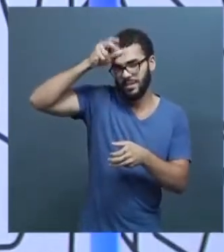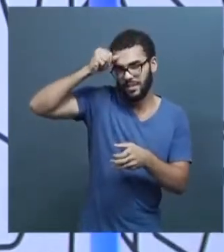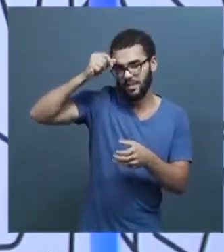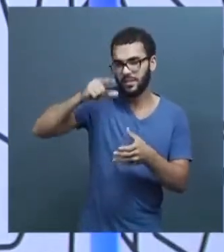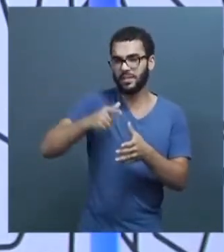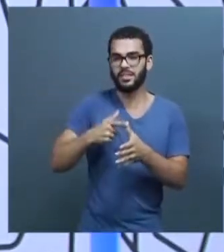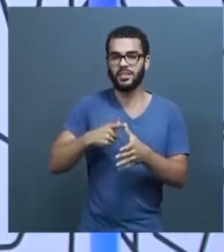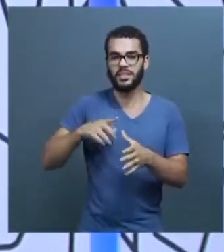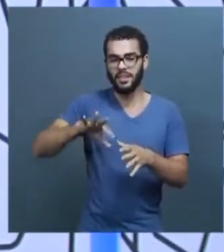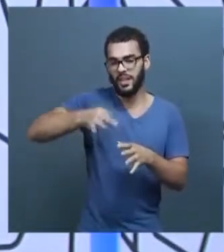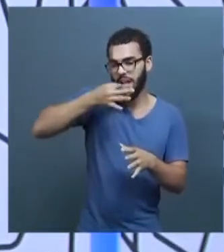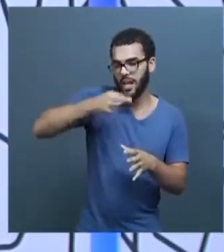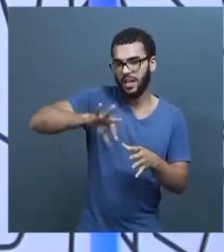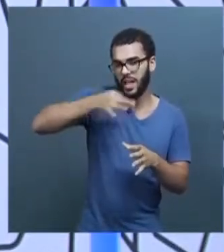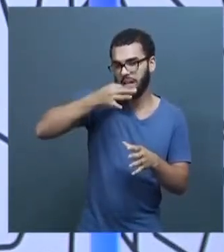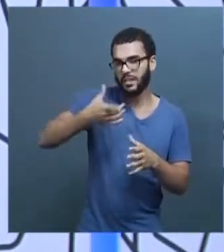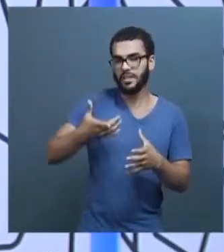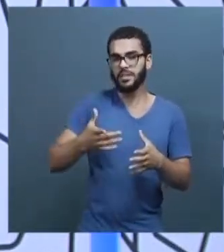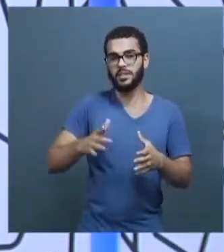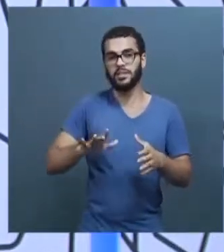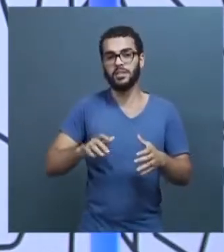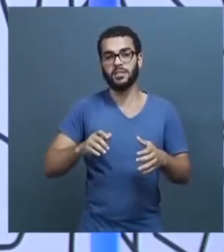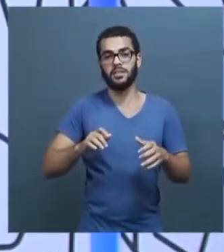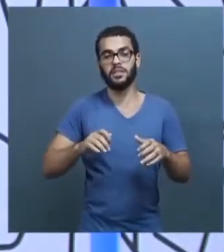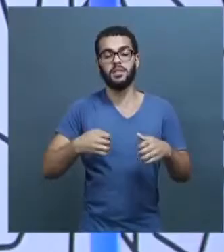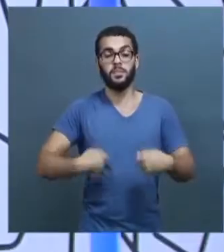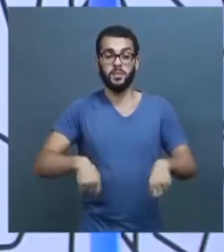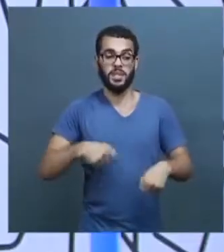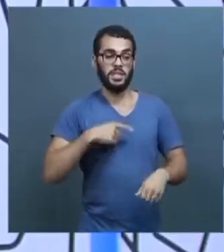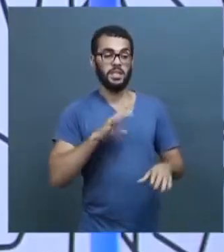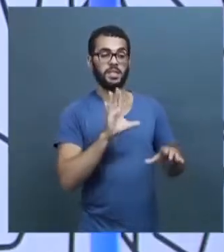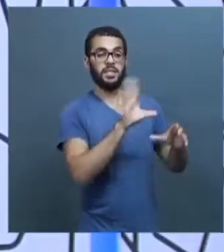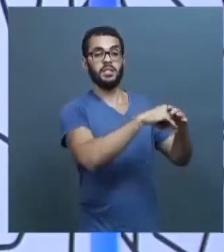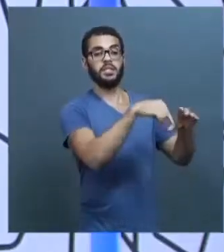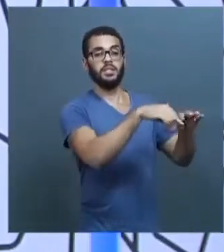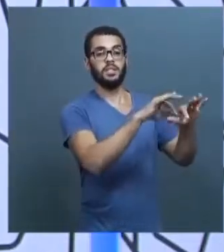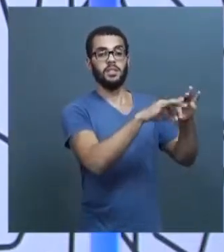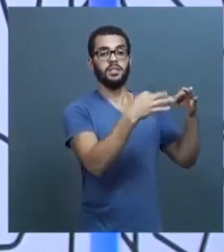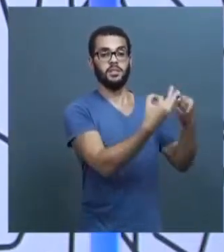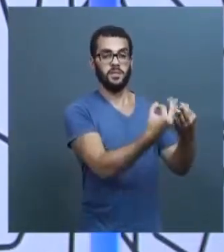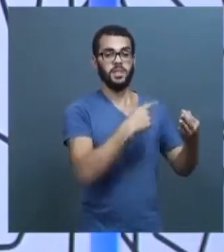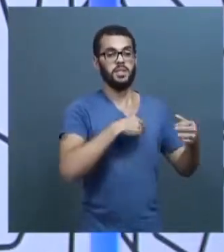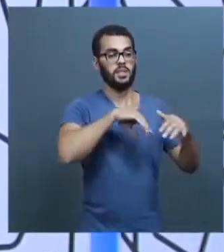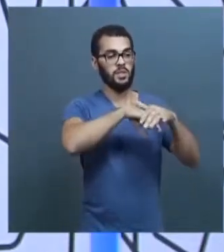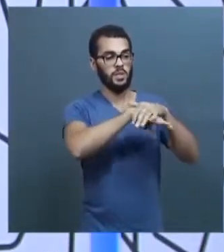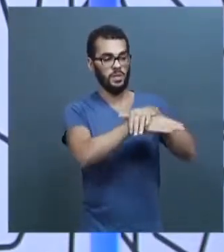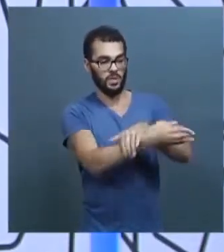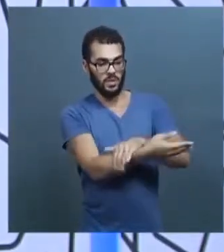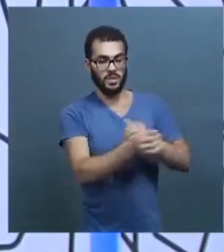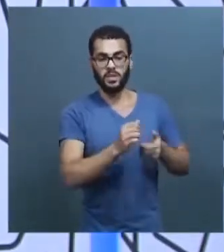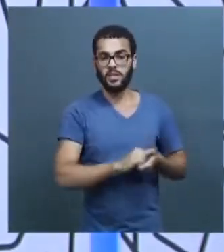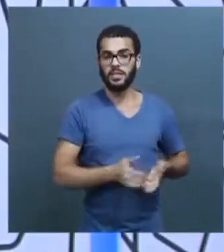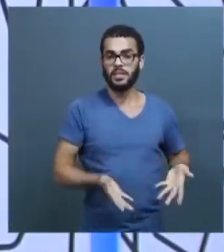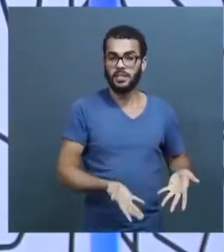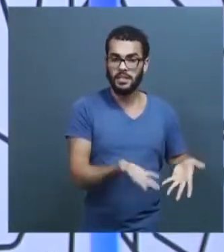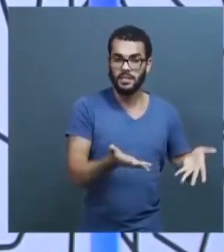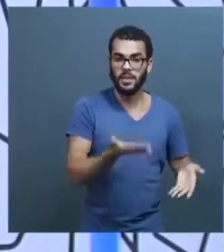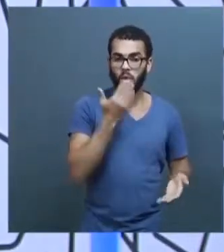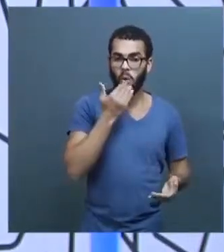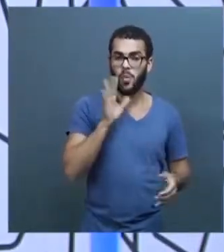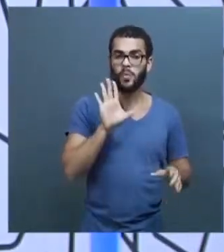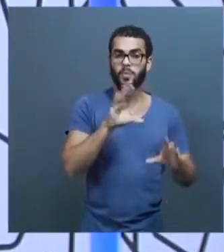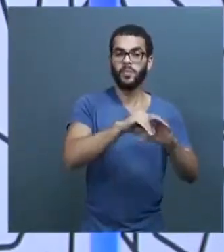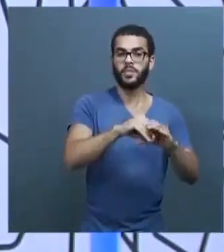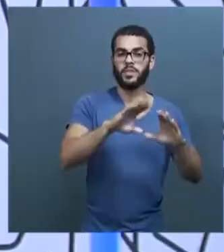industrializado. Então, esses hábitos vão ter que vir de casa, né? Incentivar a criança a comer na escola, a